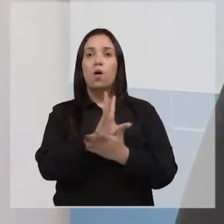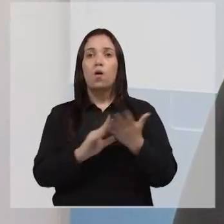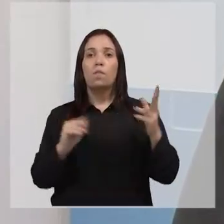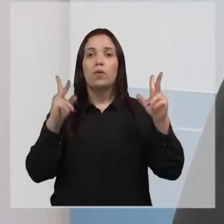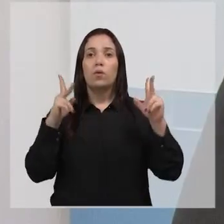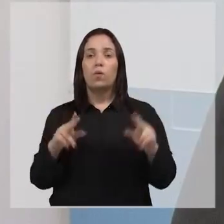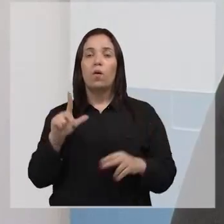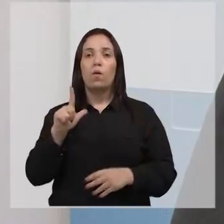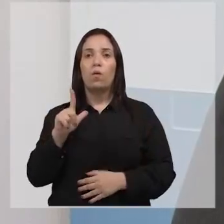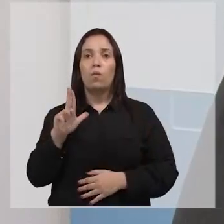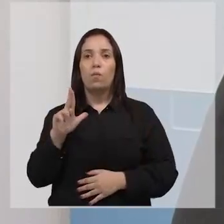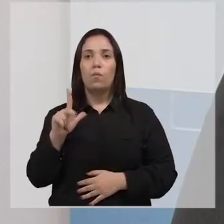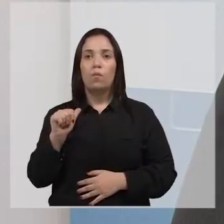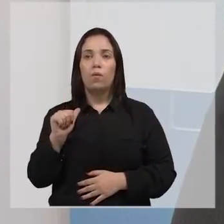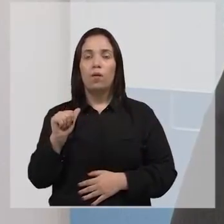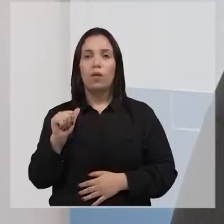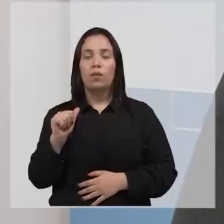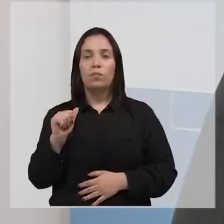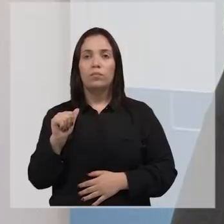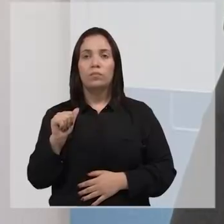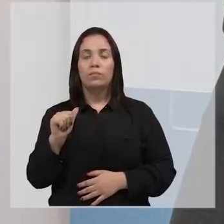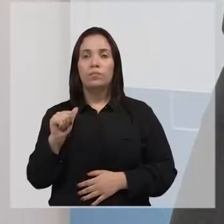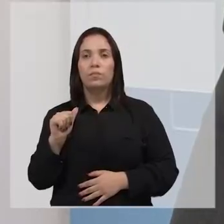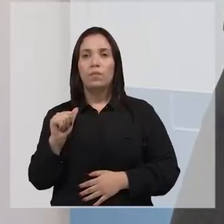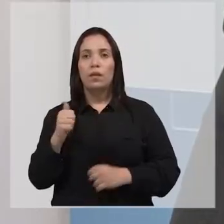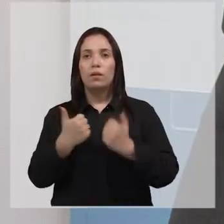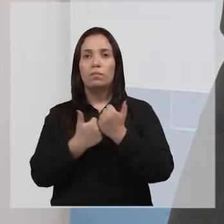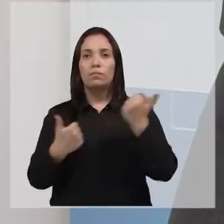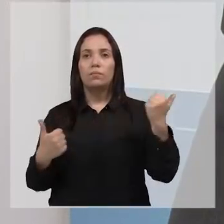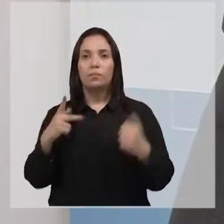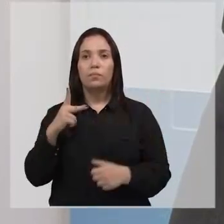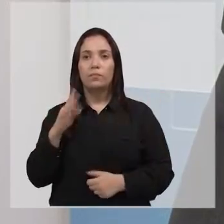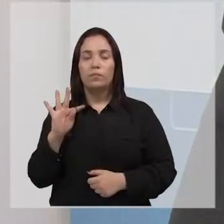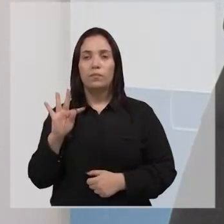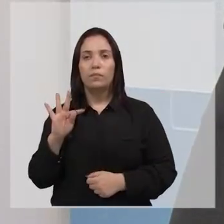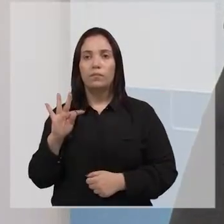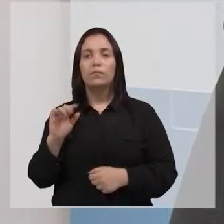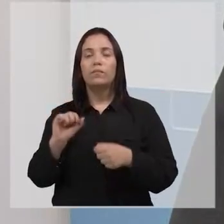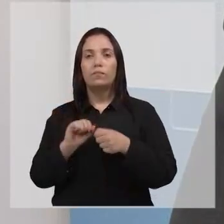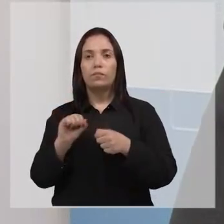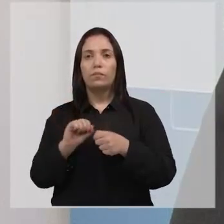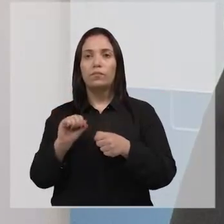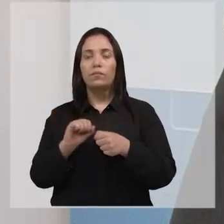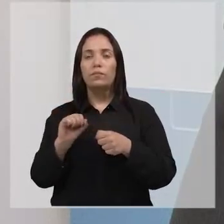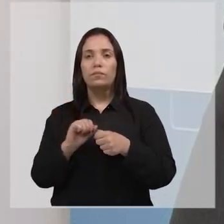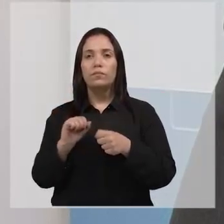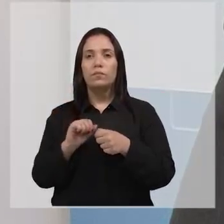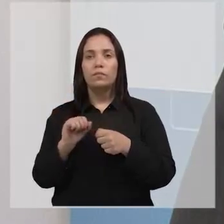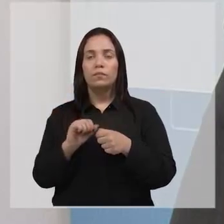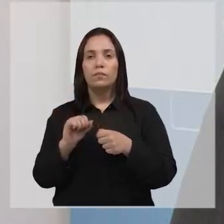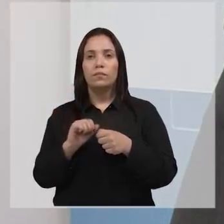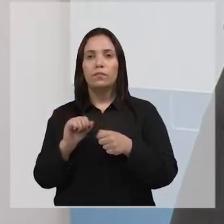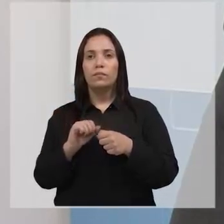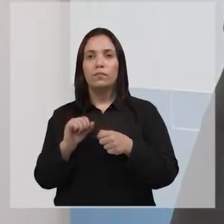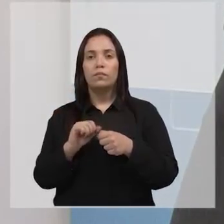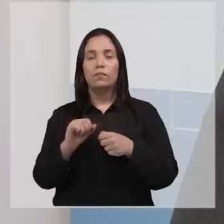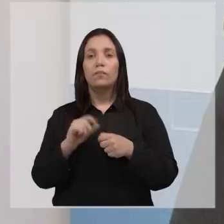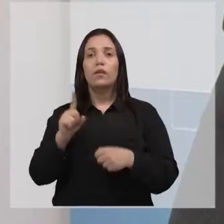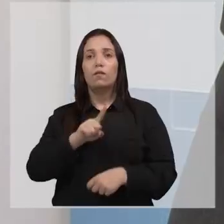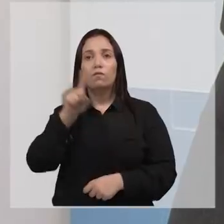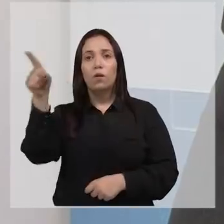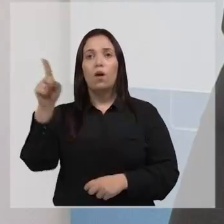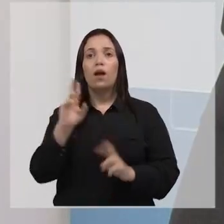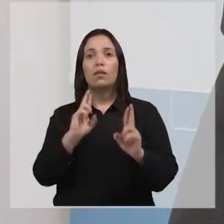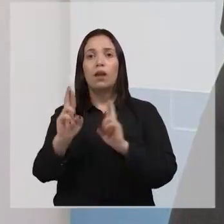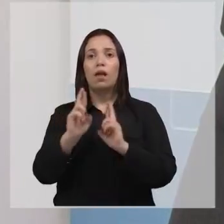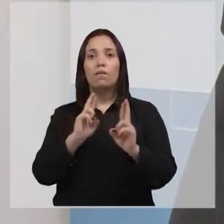Lula fez e que os membros do PT fazem, foram para uma entrevista coletiva,